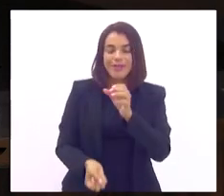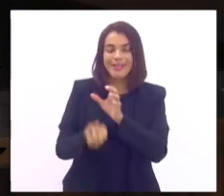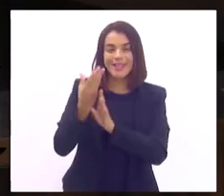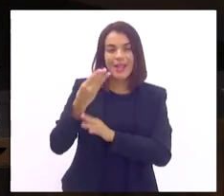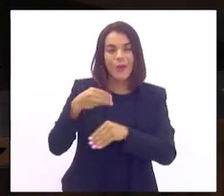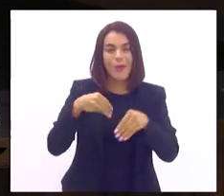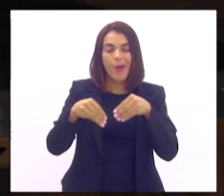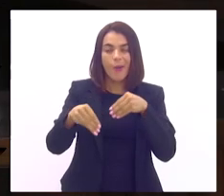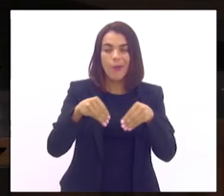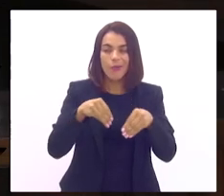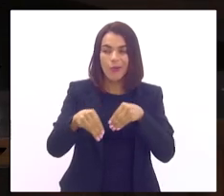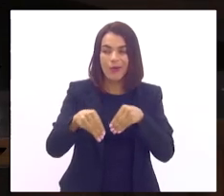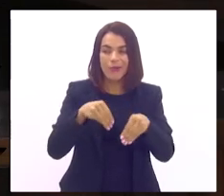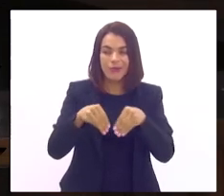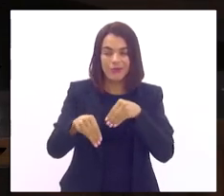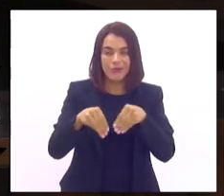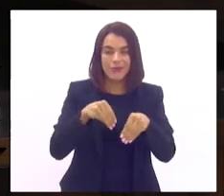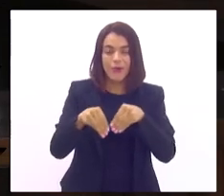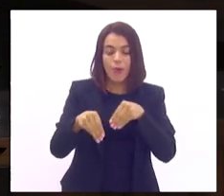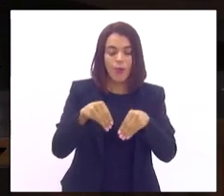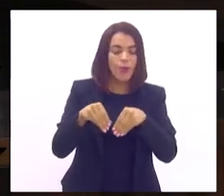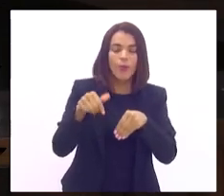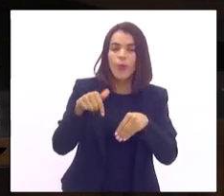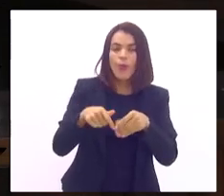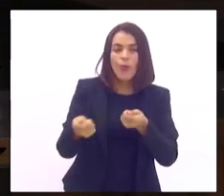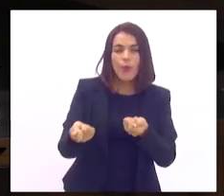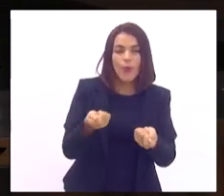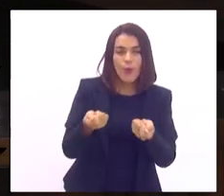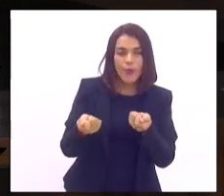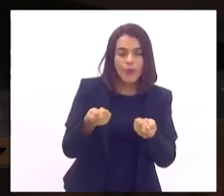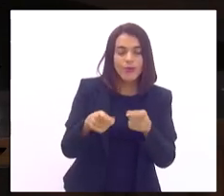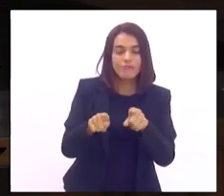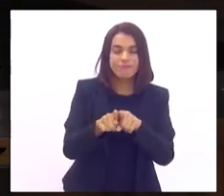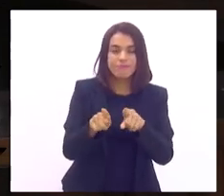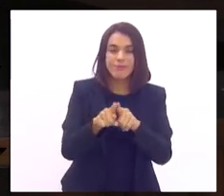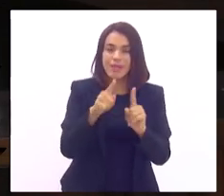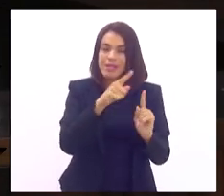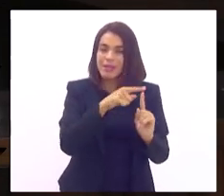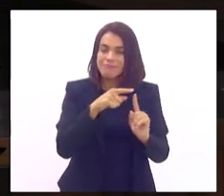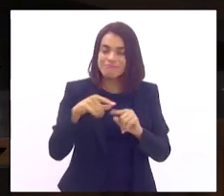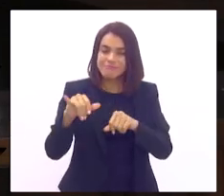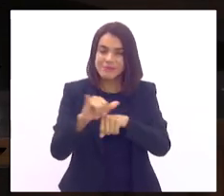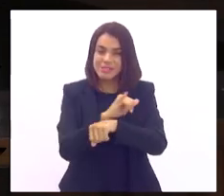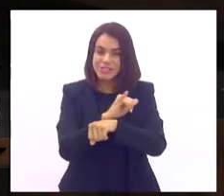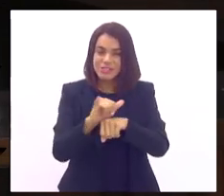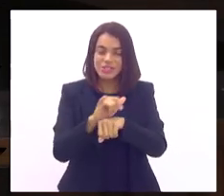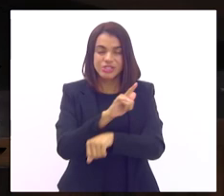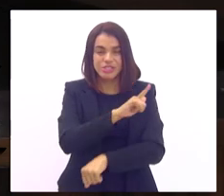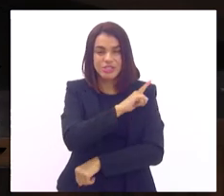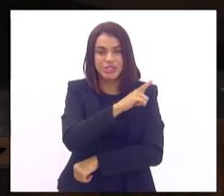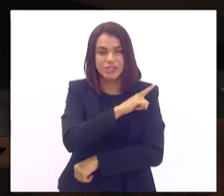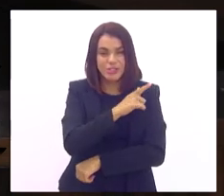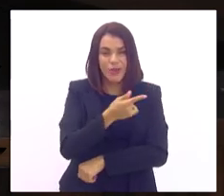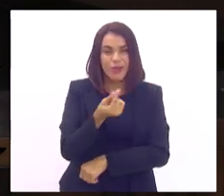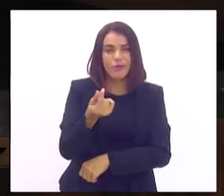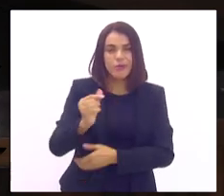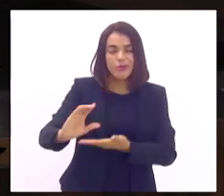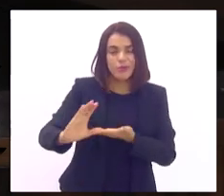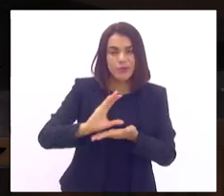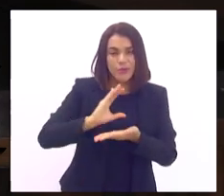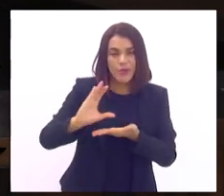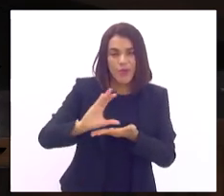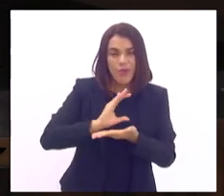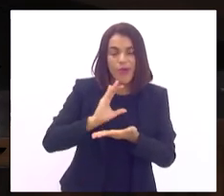que revolucionasse o controle e a forma, né, da gestão dos recursos